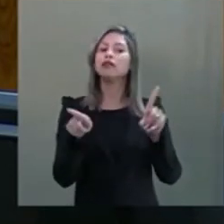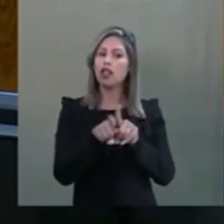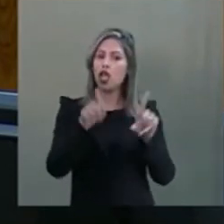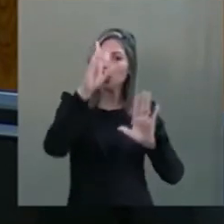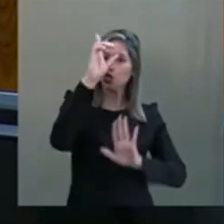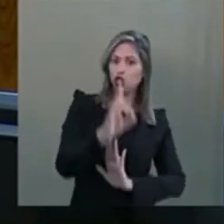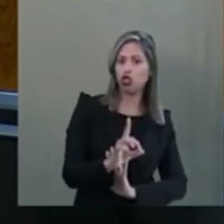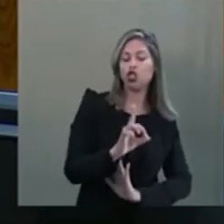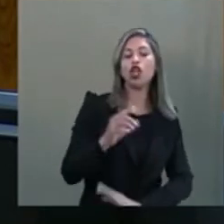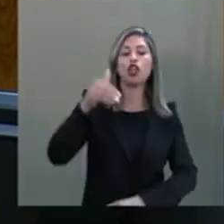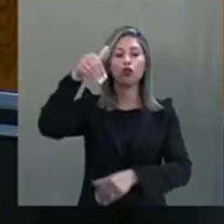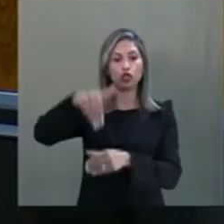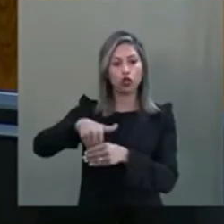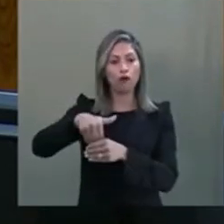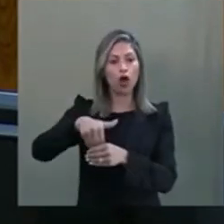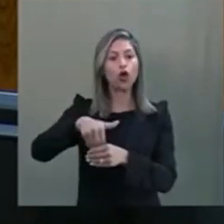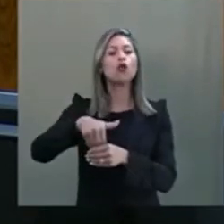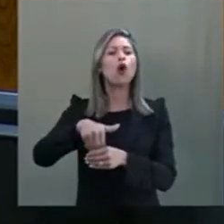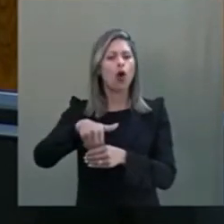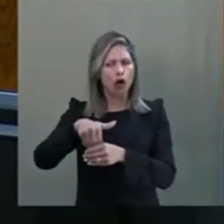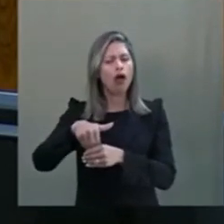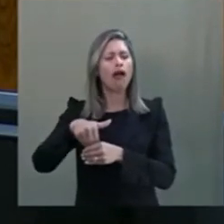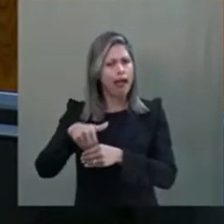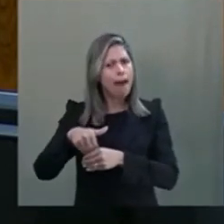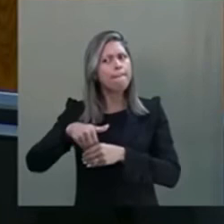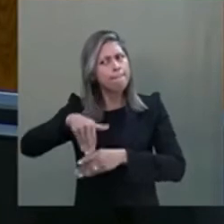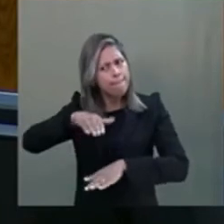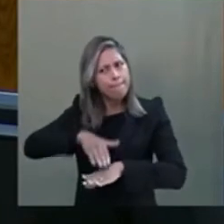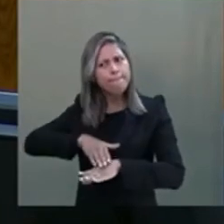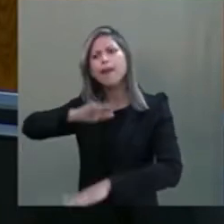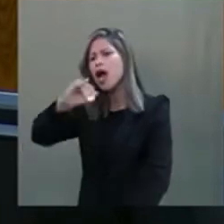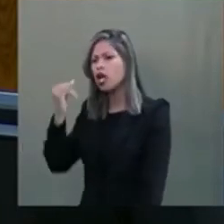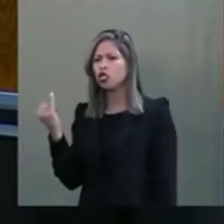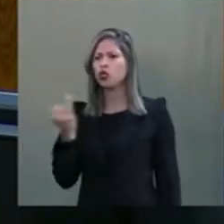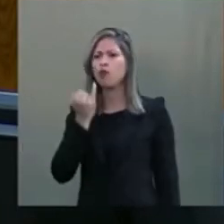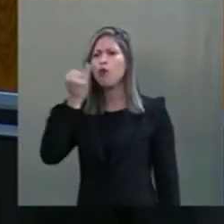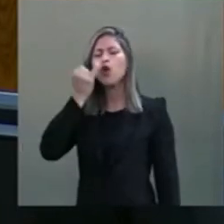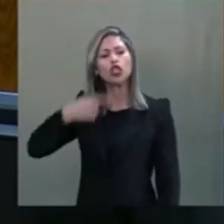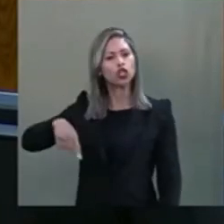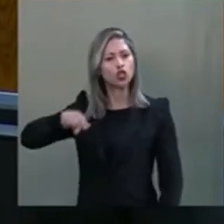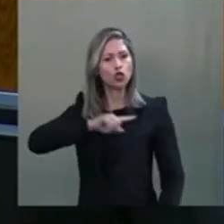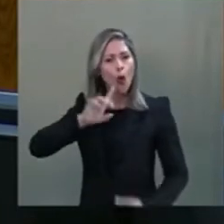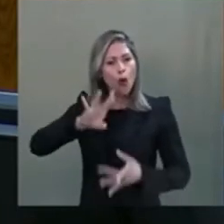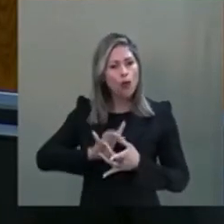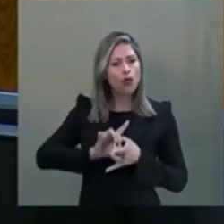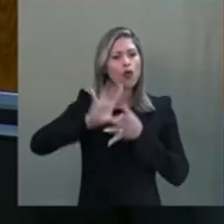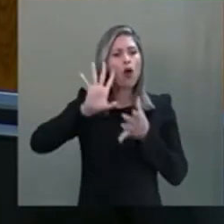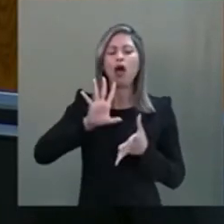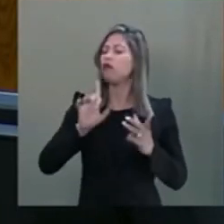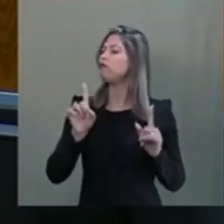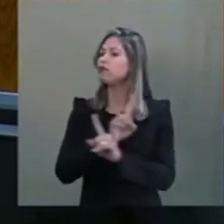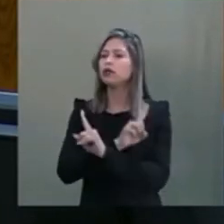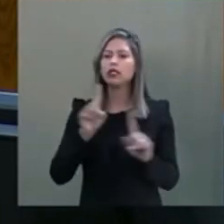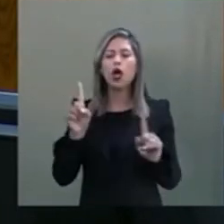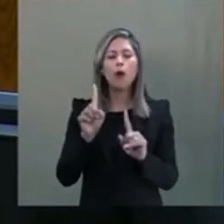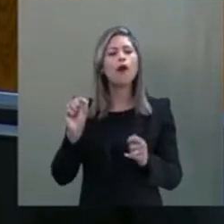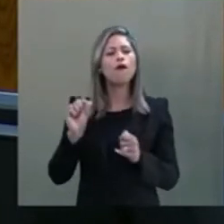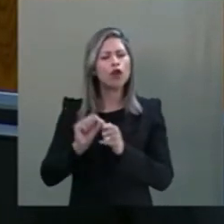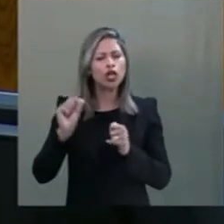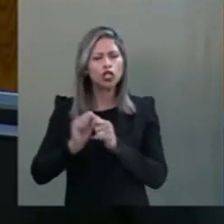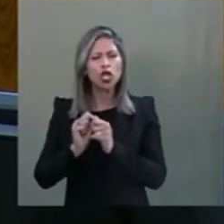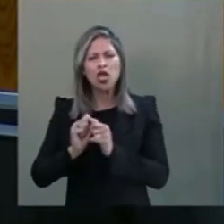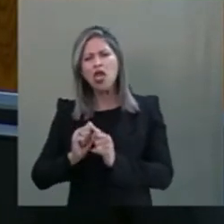voto, a arma mais importante de uma democracia, não pode ser exercido